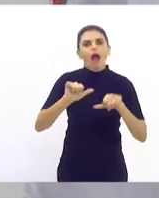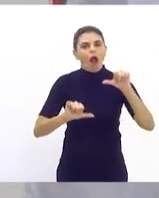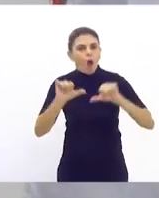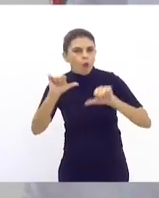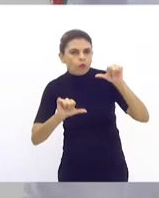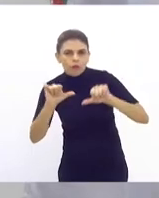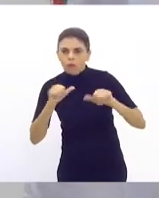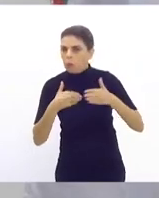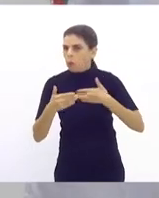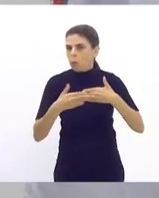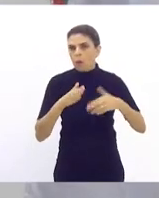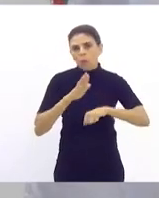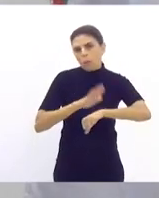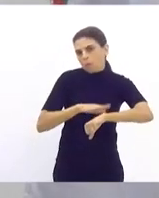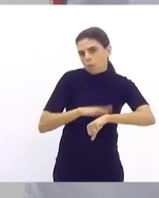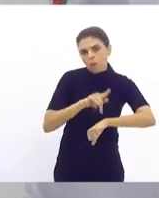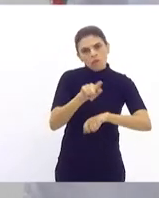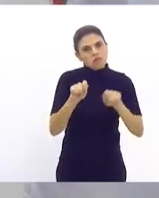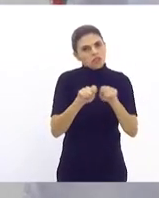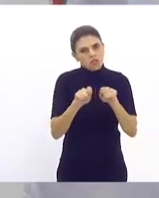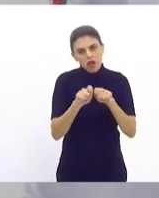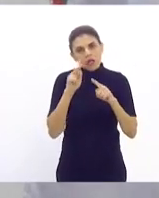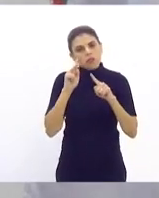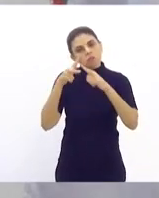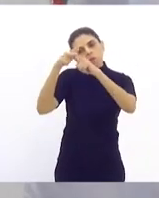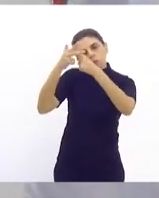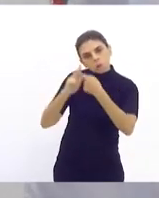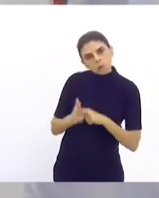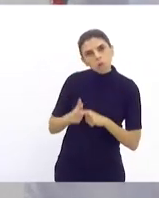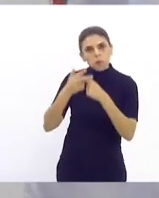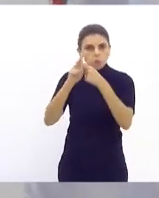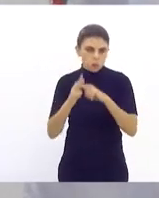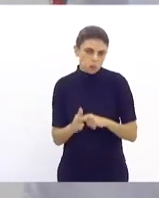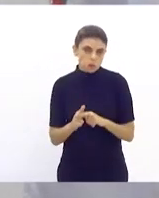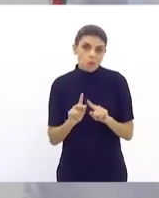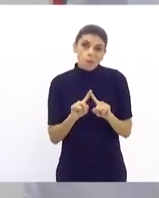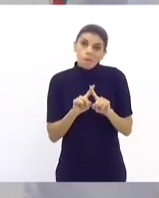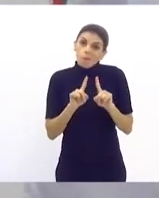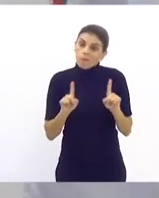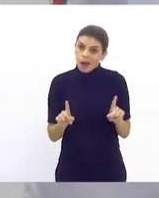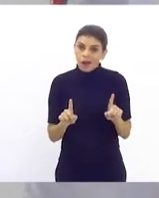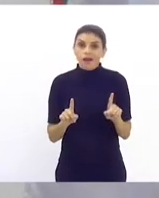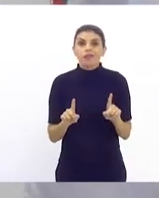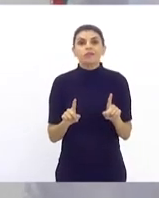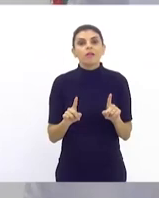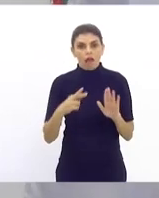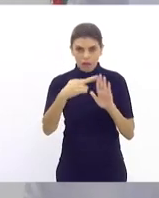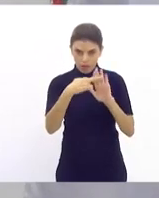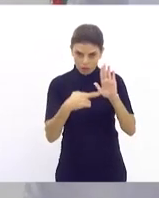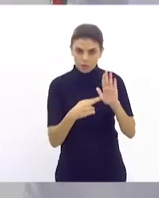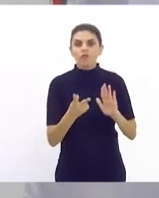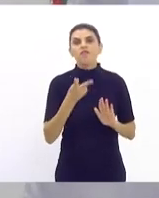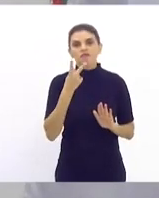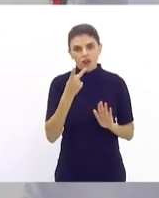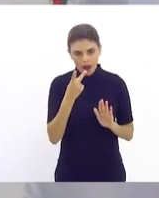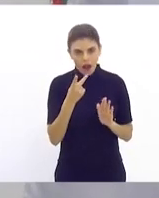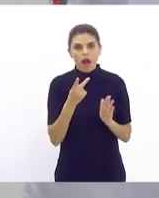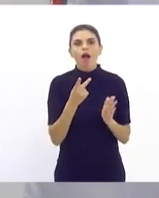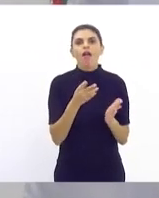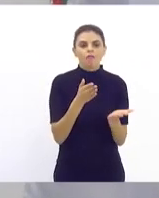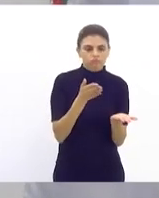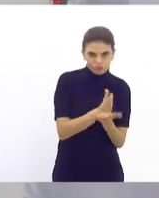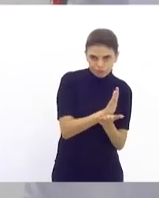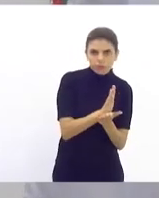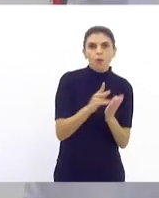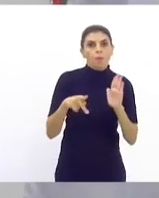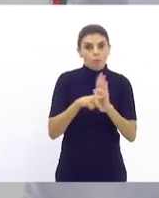a qualquer tempo e revisão dos seus próprios votos. Mas no próprio regimento fala que os pareceres às comissões e à